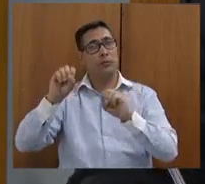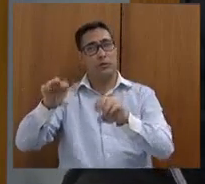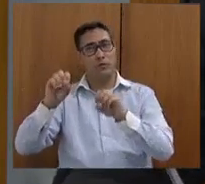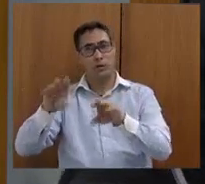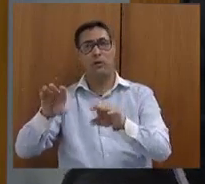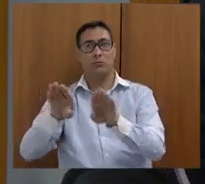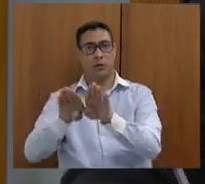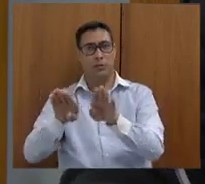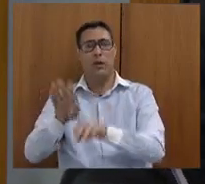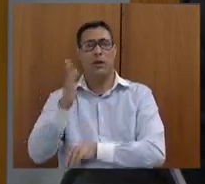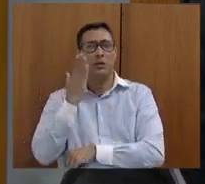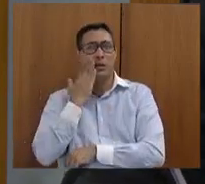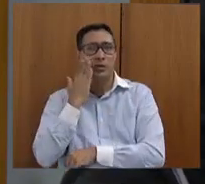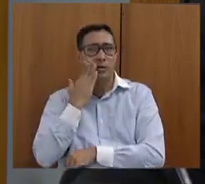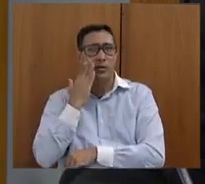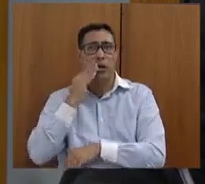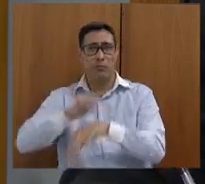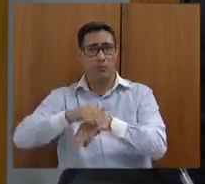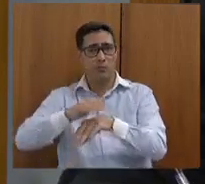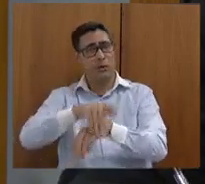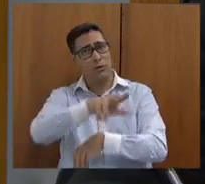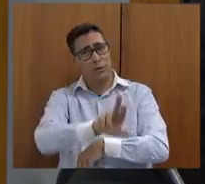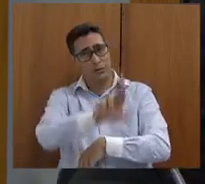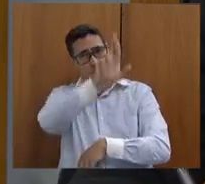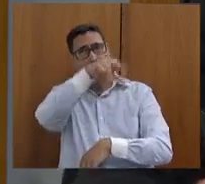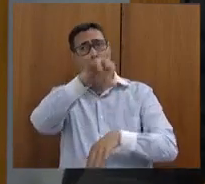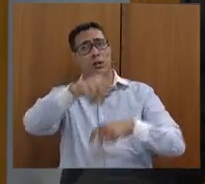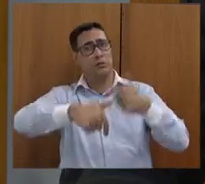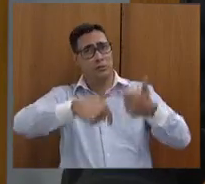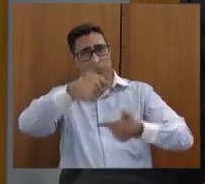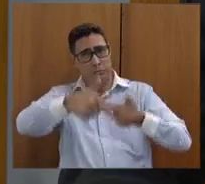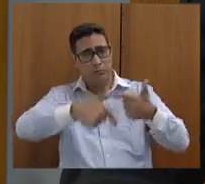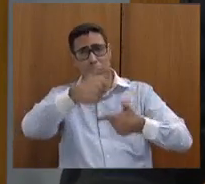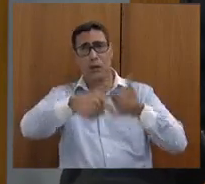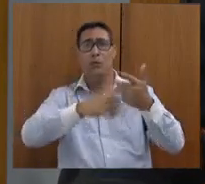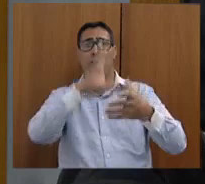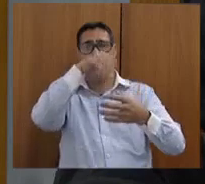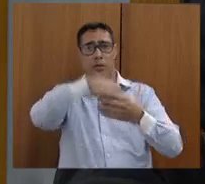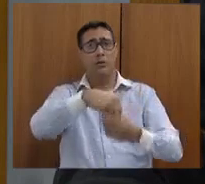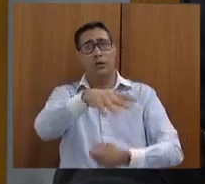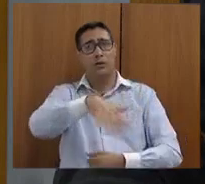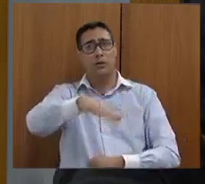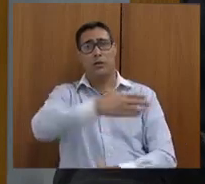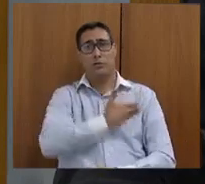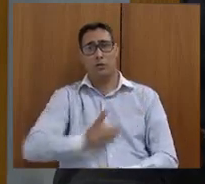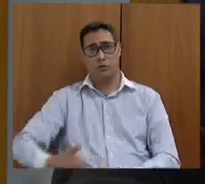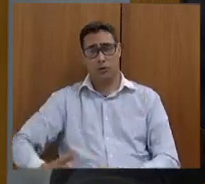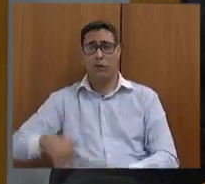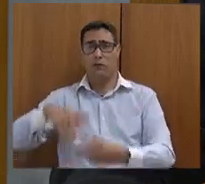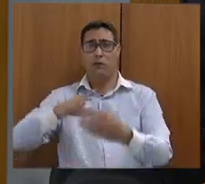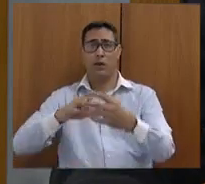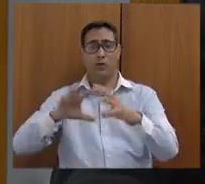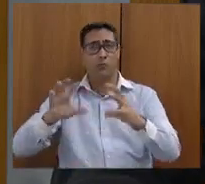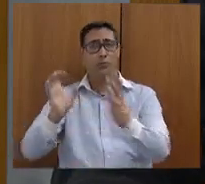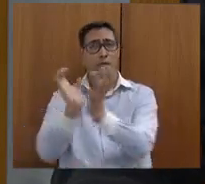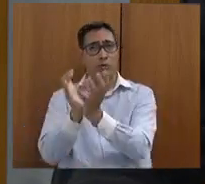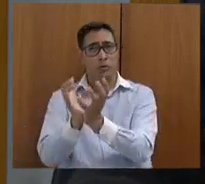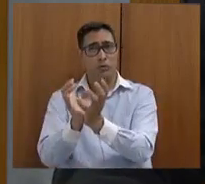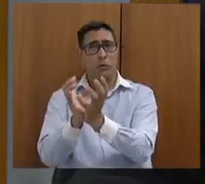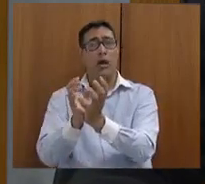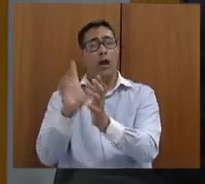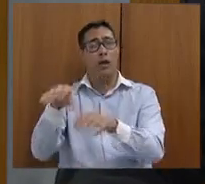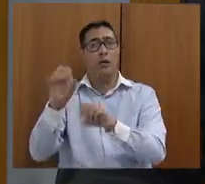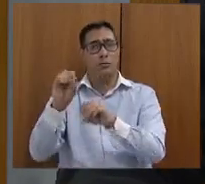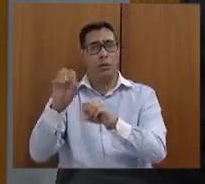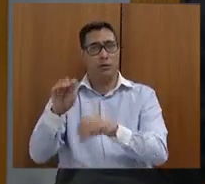que isso aí vem muito da sua articulação dentro do governo de priorizar a classe da educação e nós te agradecemos por isso e